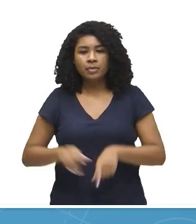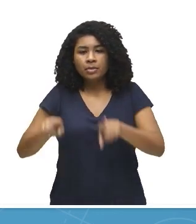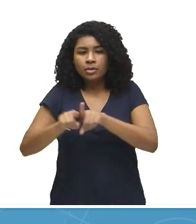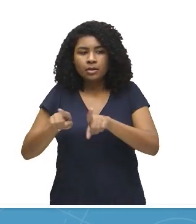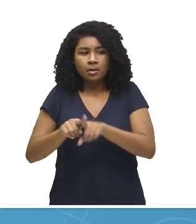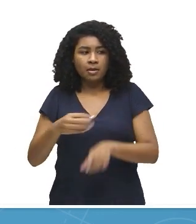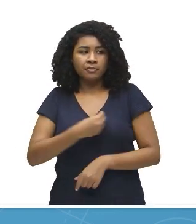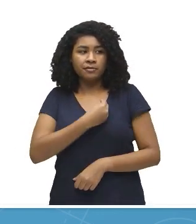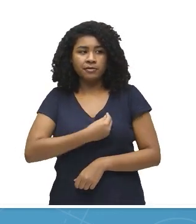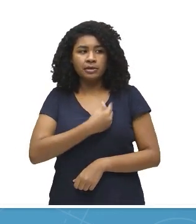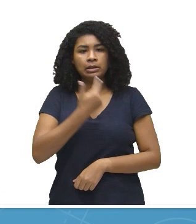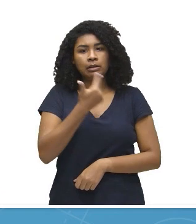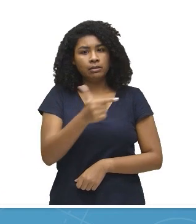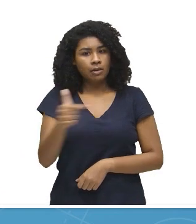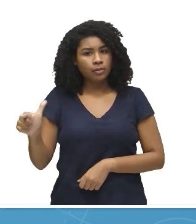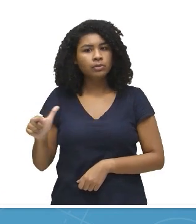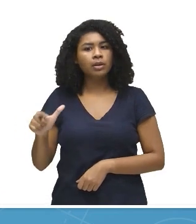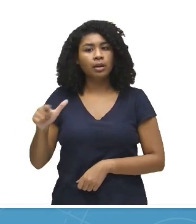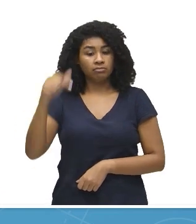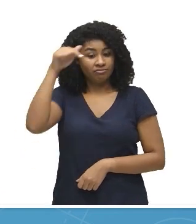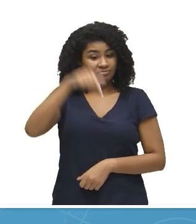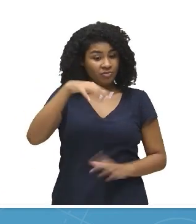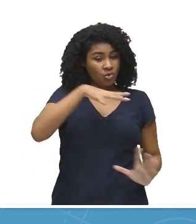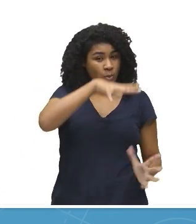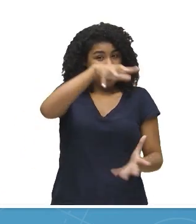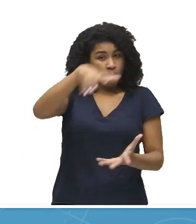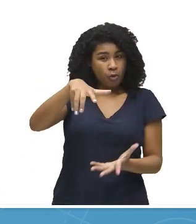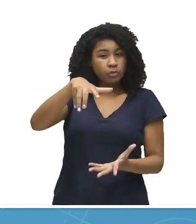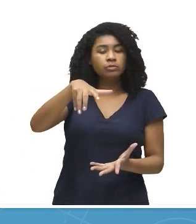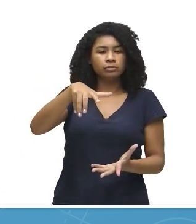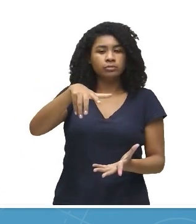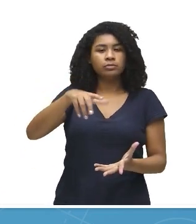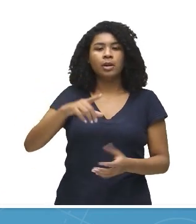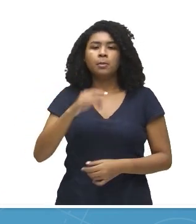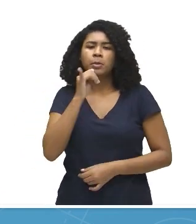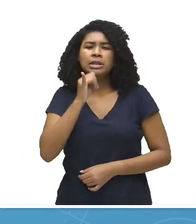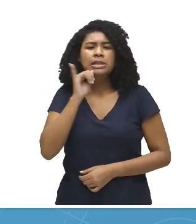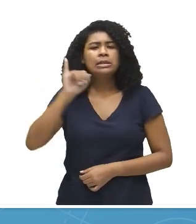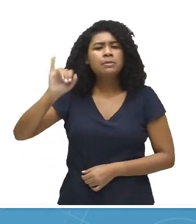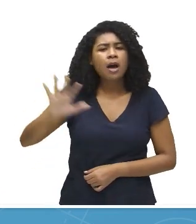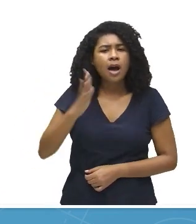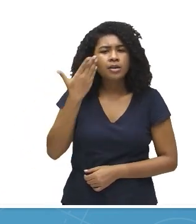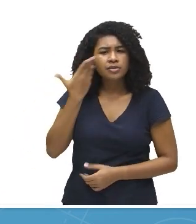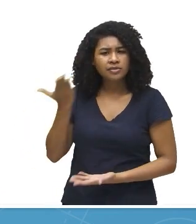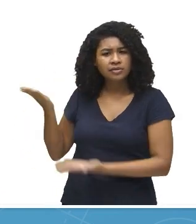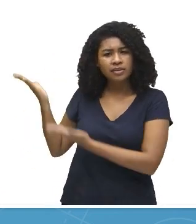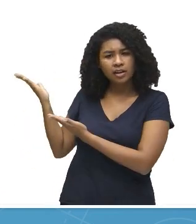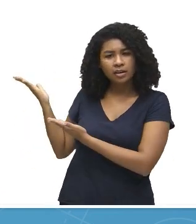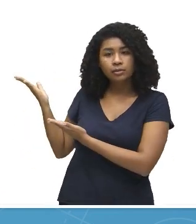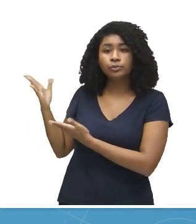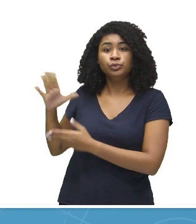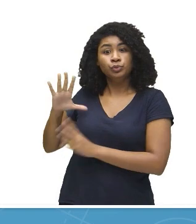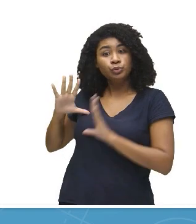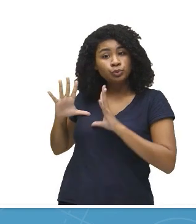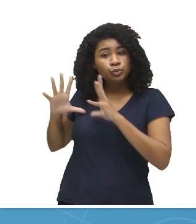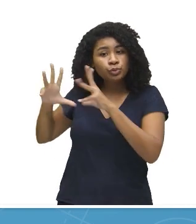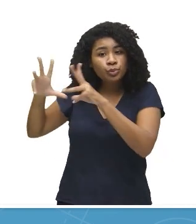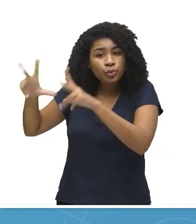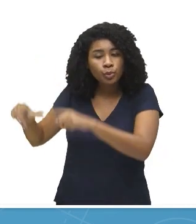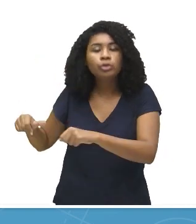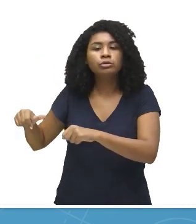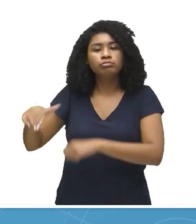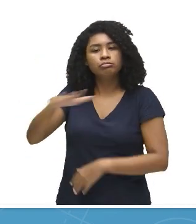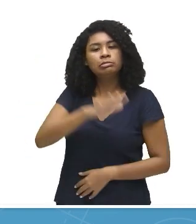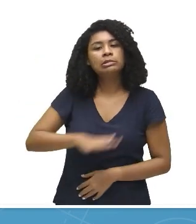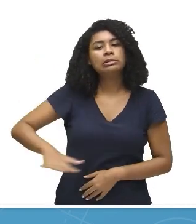Terra, né? Então todos esses elementos que compõem, por exemplo, essa imagem aí ao lado, fazem parte do meio